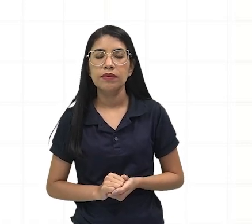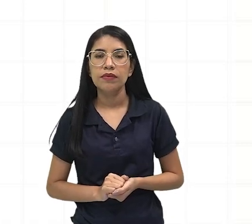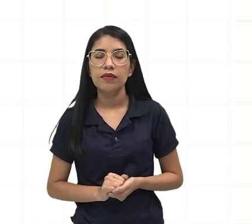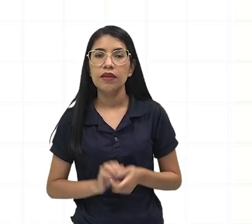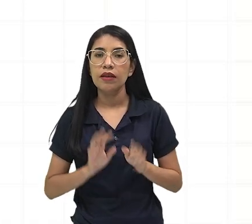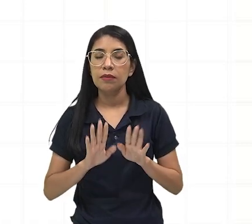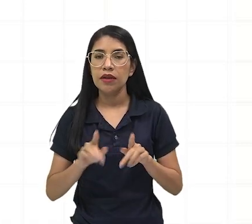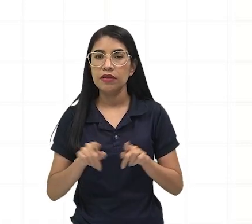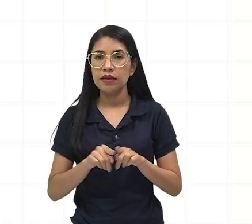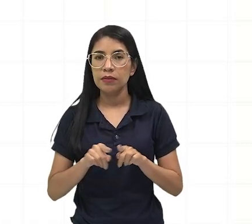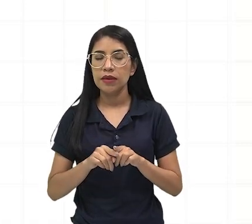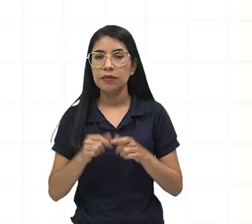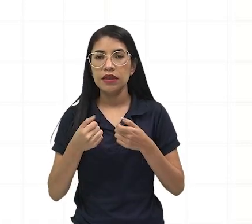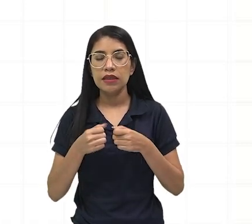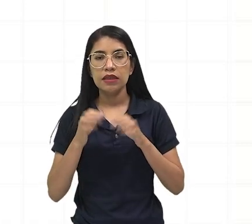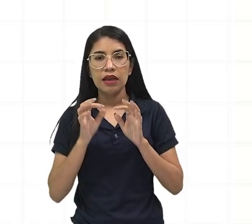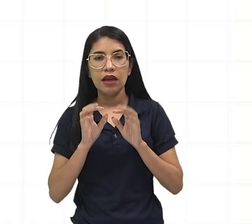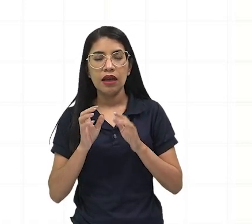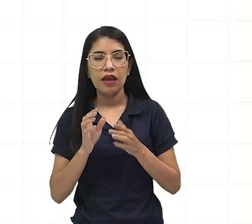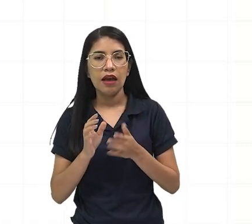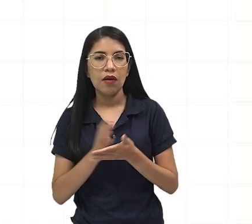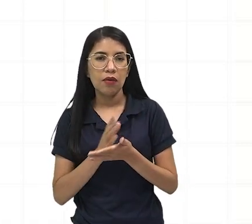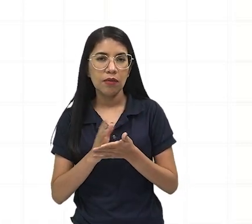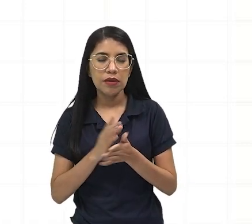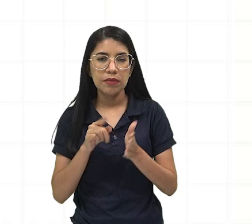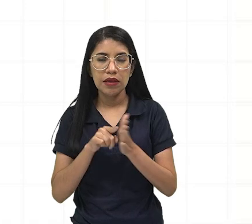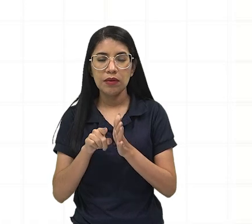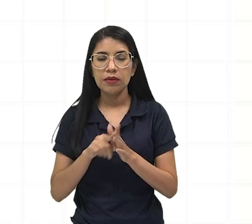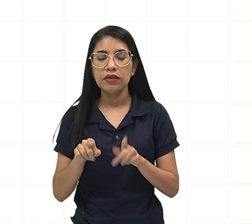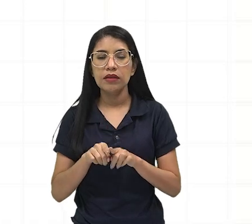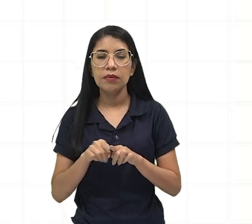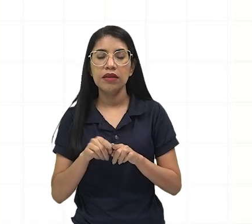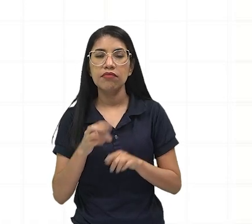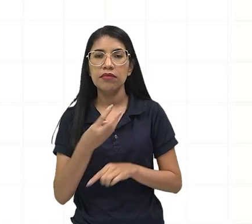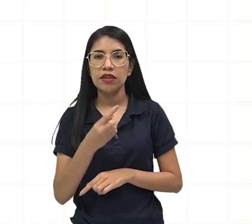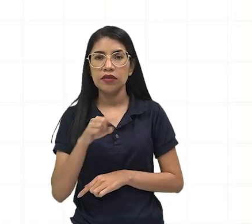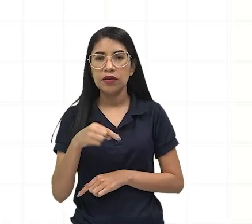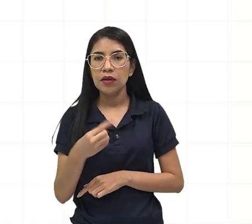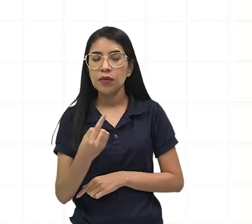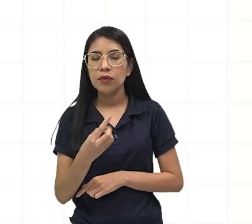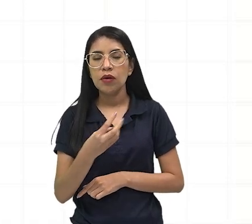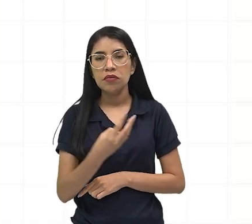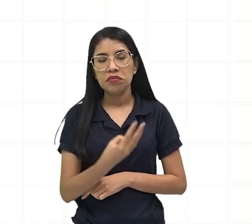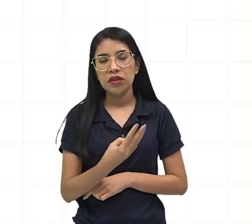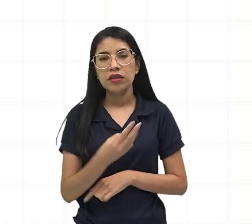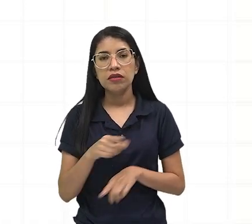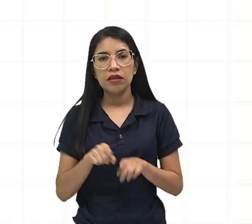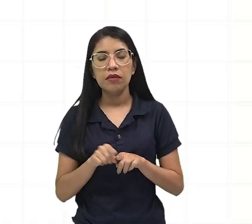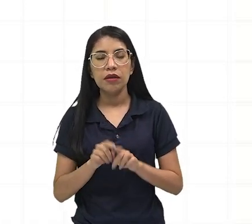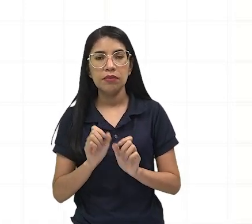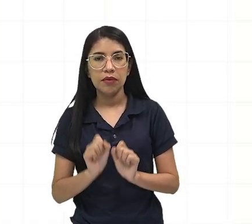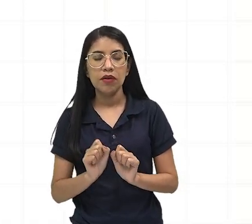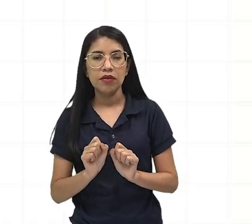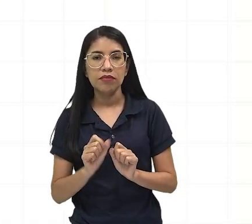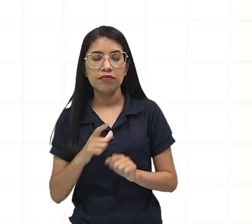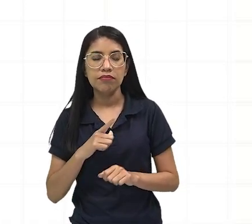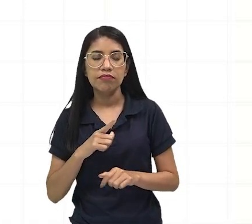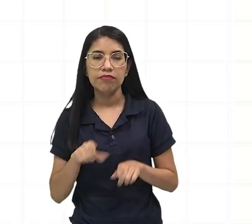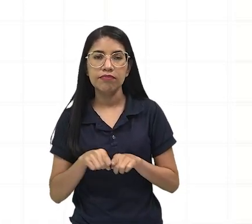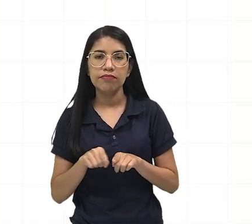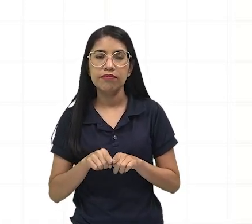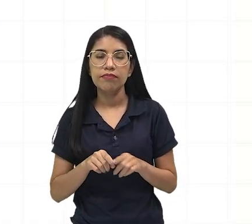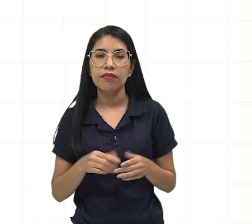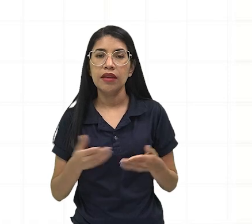Mas tem questões que aparecem assim. π igual a 3, tá bom?